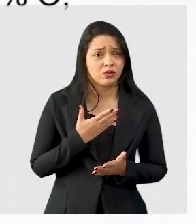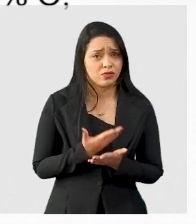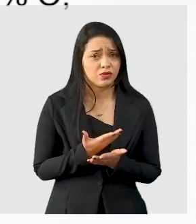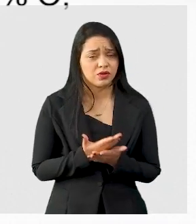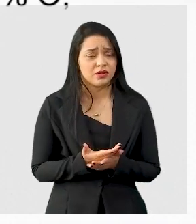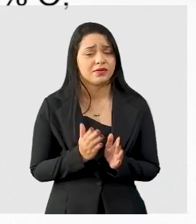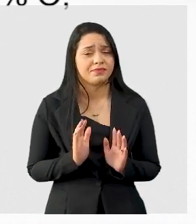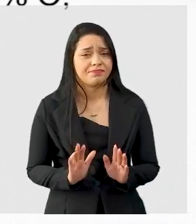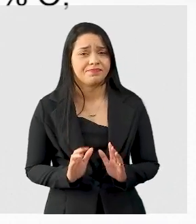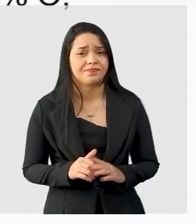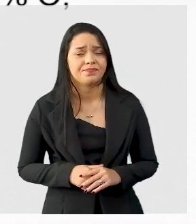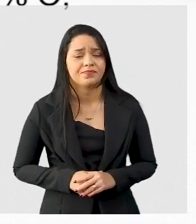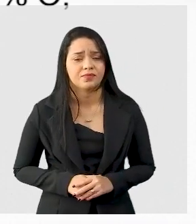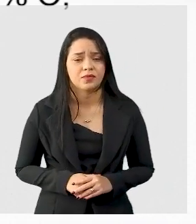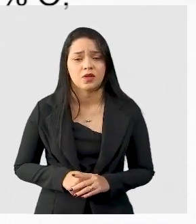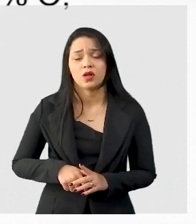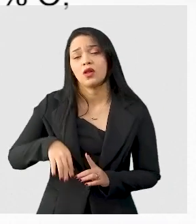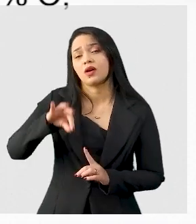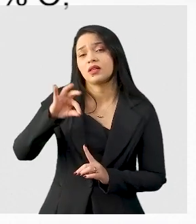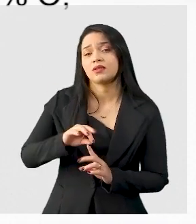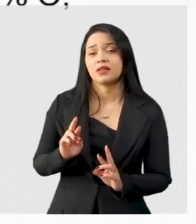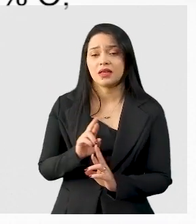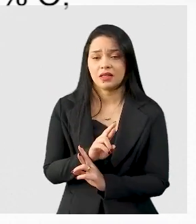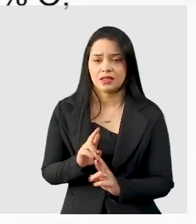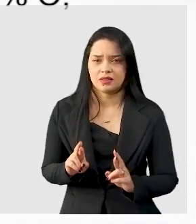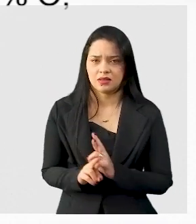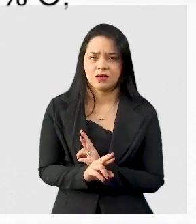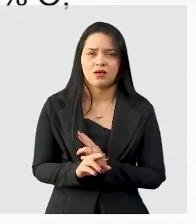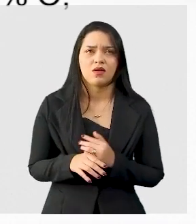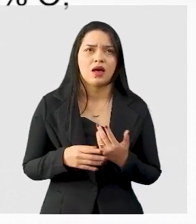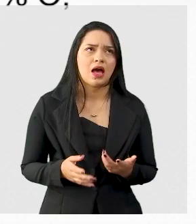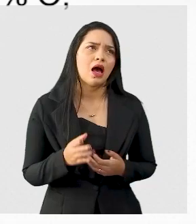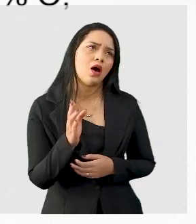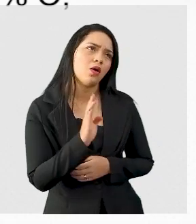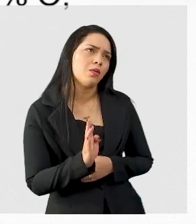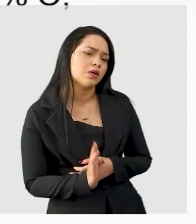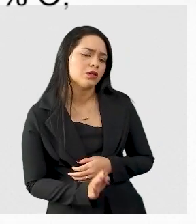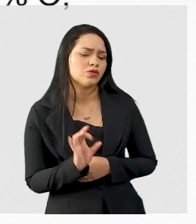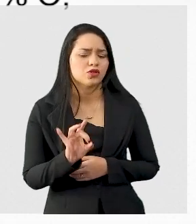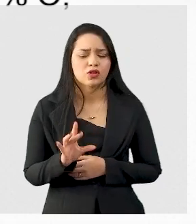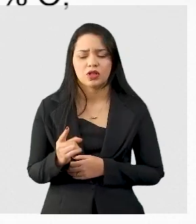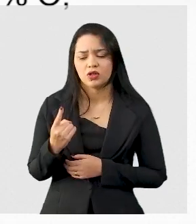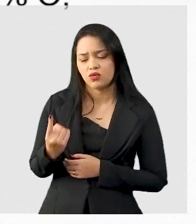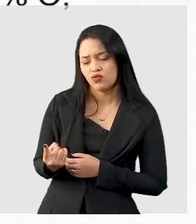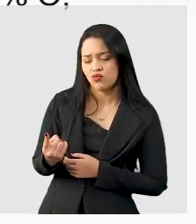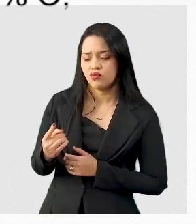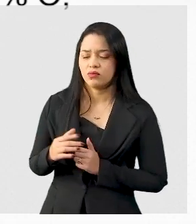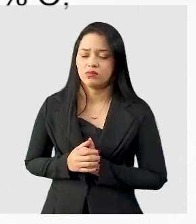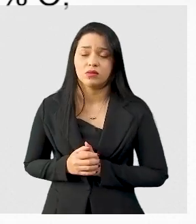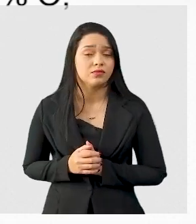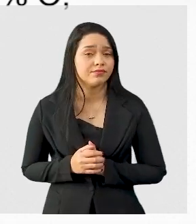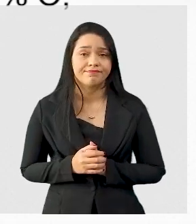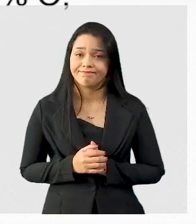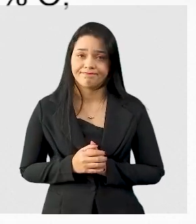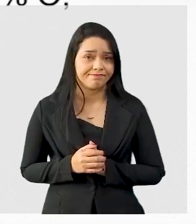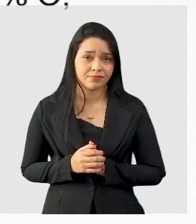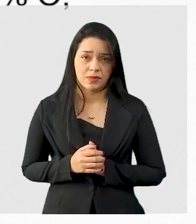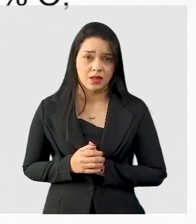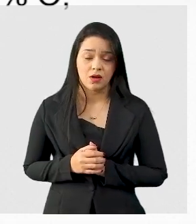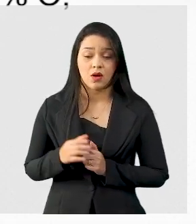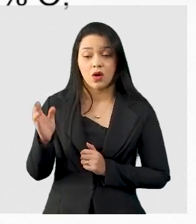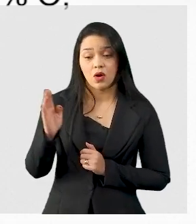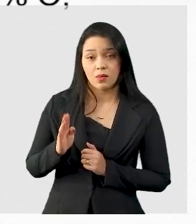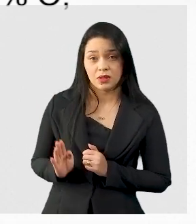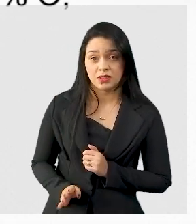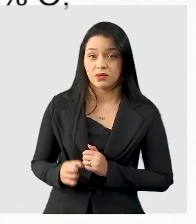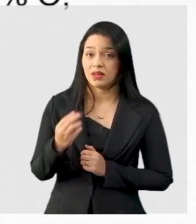tá? Localização em relação aos hemisférios. Muita gente diz, o Brasil está só em um hemisfério, 2 hemisférios. Não, gente. O Brasil está situado